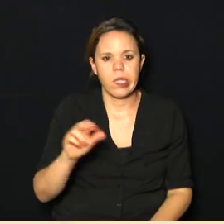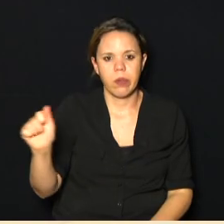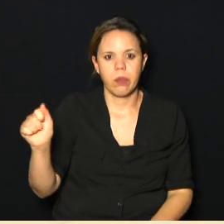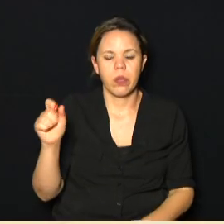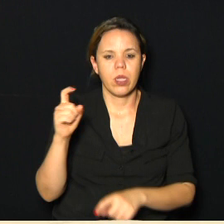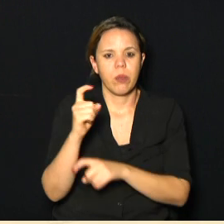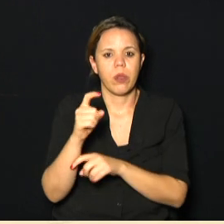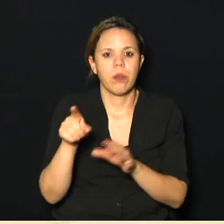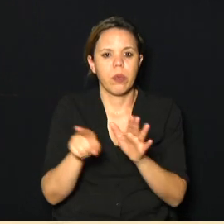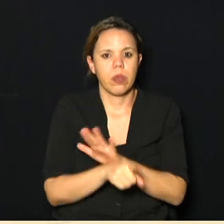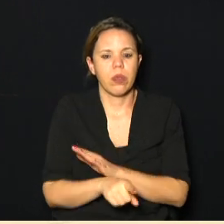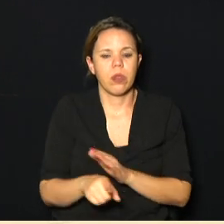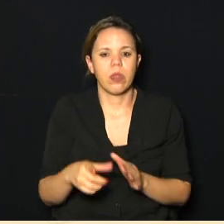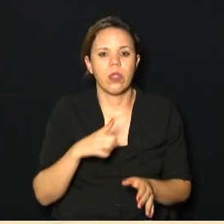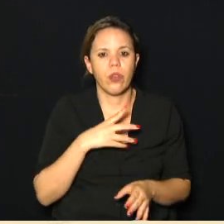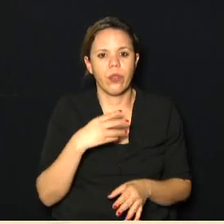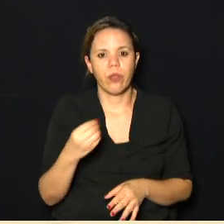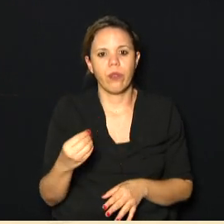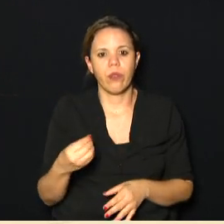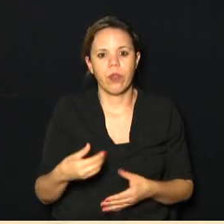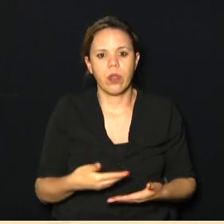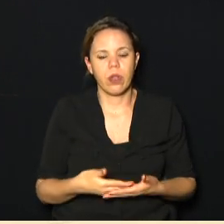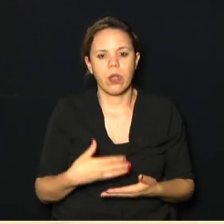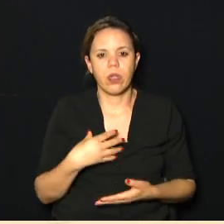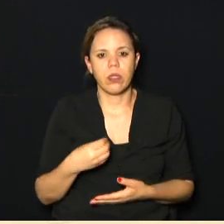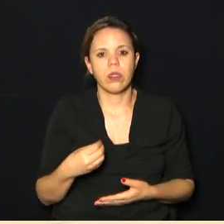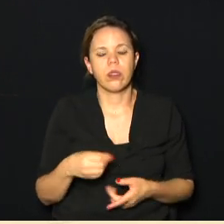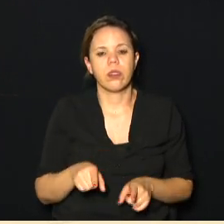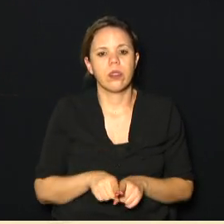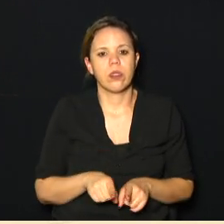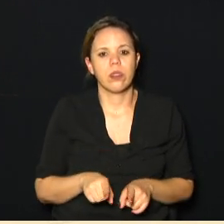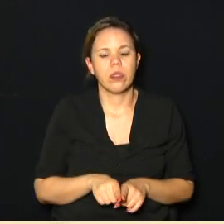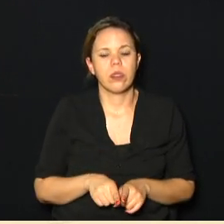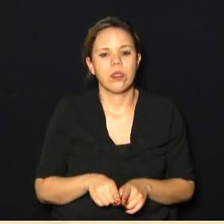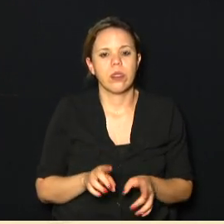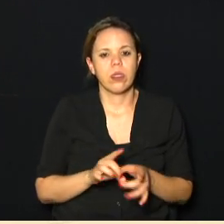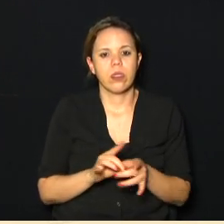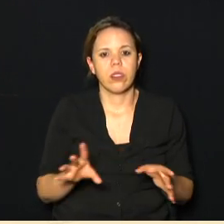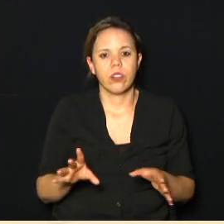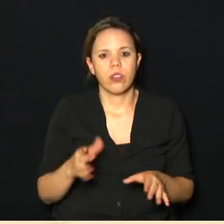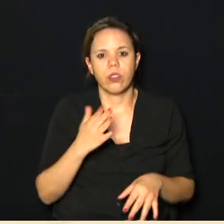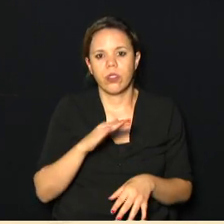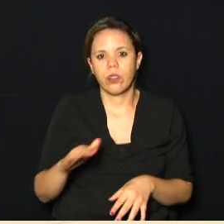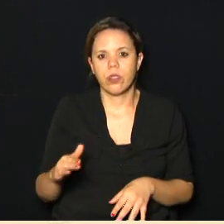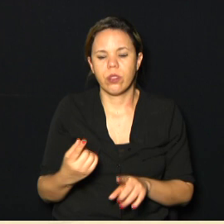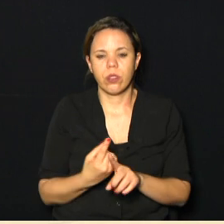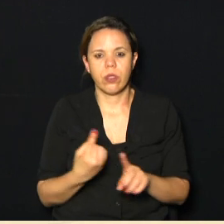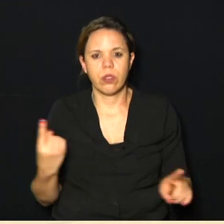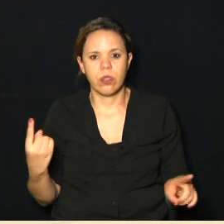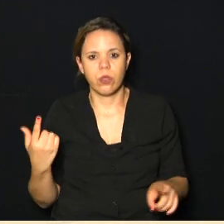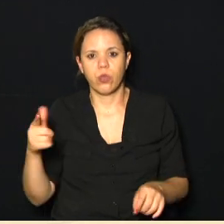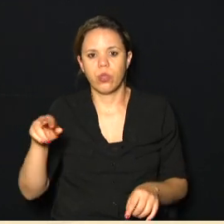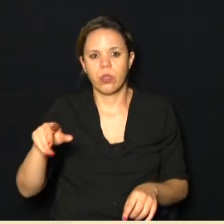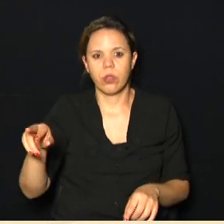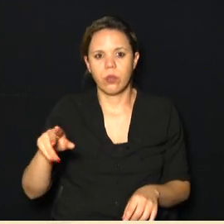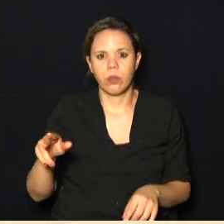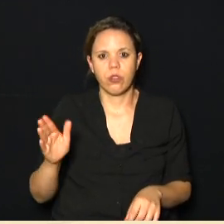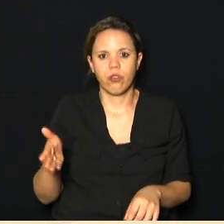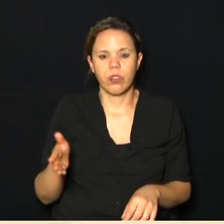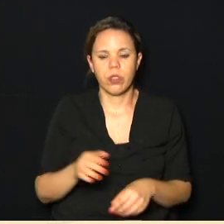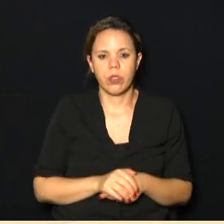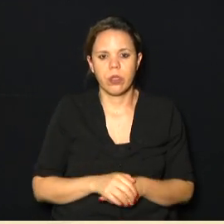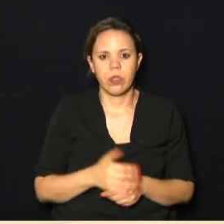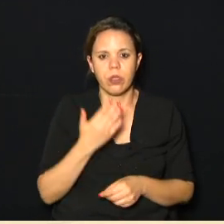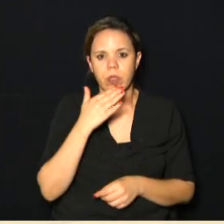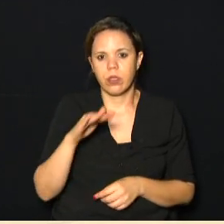Cambuí, pergunta, ela tem um filho recém-nascido, ela pode deixar a criança um pouquinho mais isolada dos outros irmãozinhos, já que